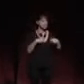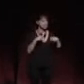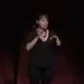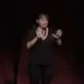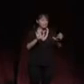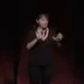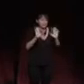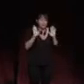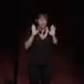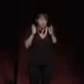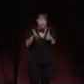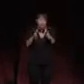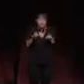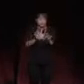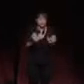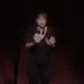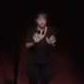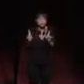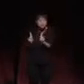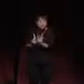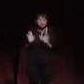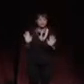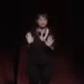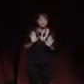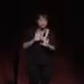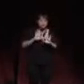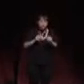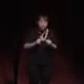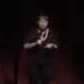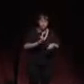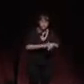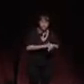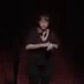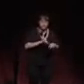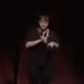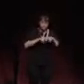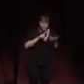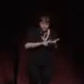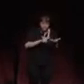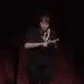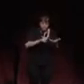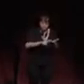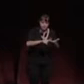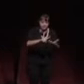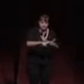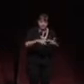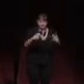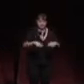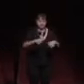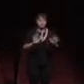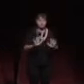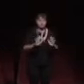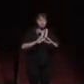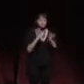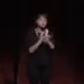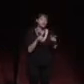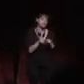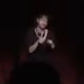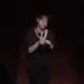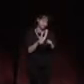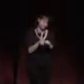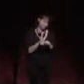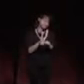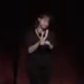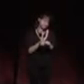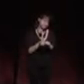função. Porque tudo tem função. Não, eu vou fazer isso rapidinho porque eu tenho que fazer aquilo aí. E na escola também. É